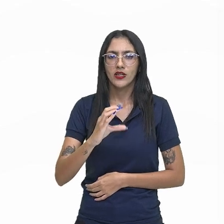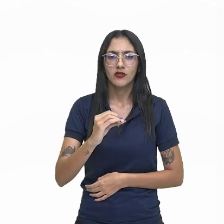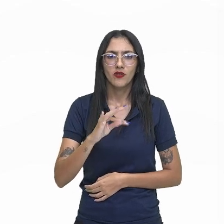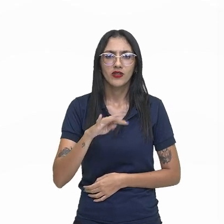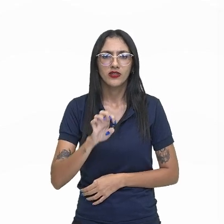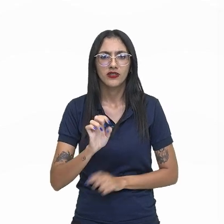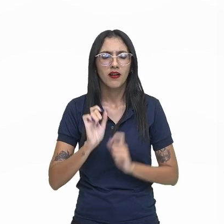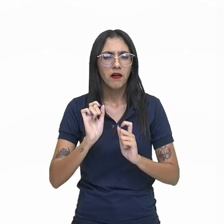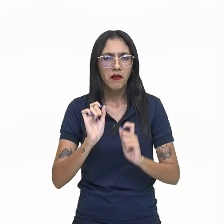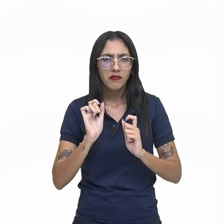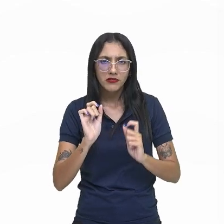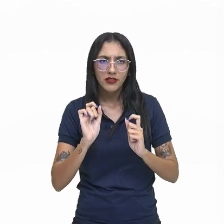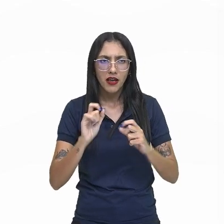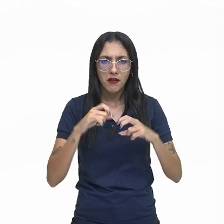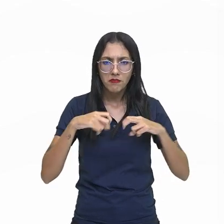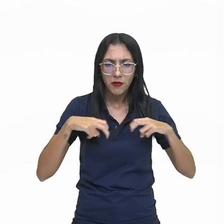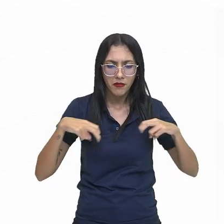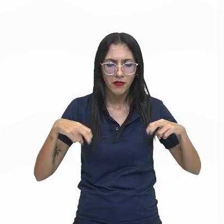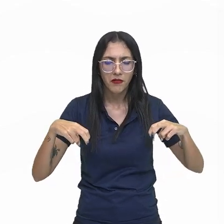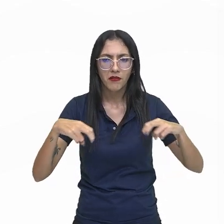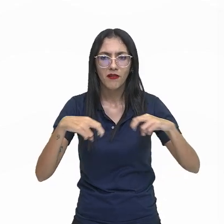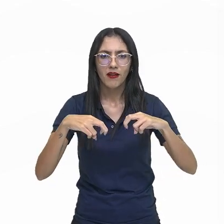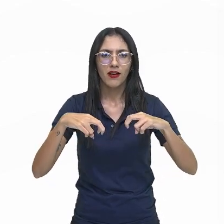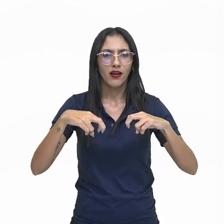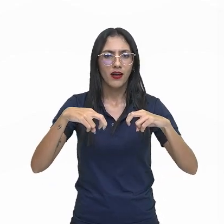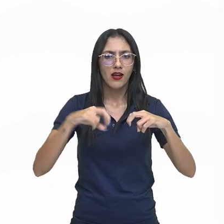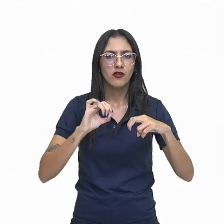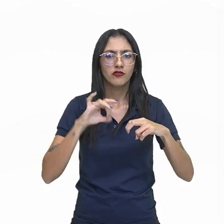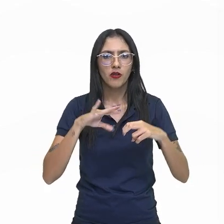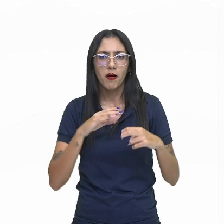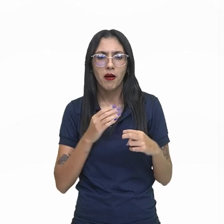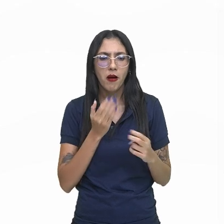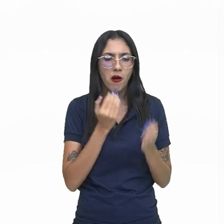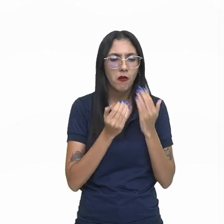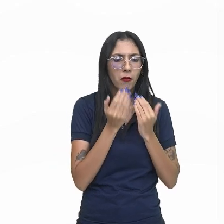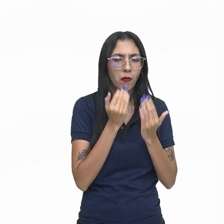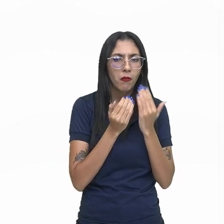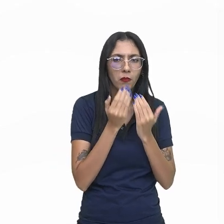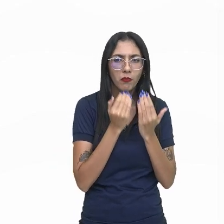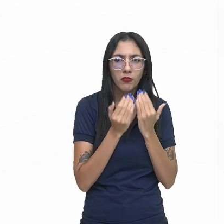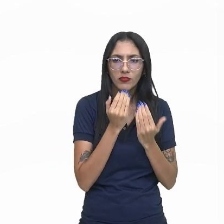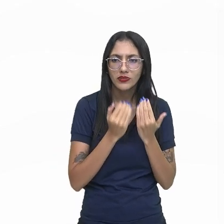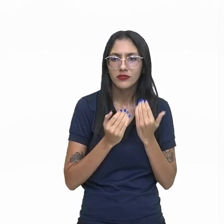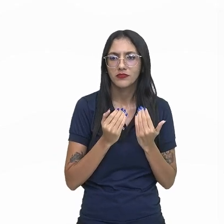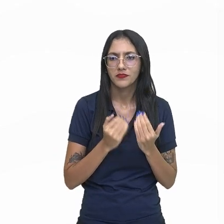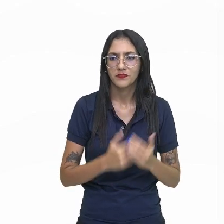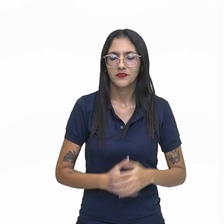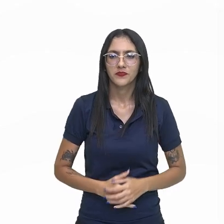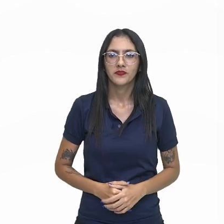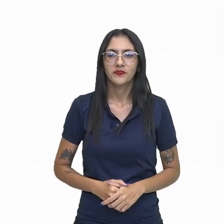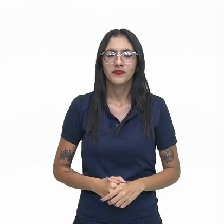piquenique, apenas lambiscasse para evitar flatos.